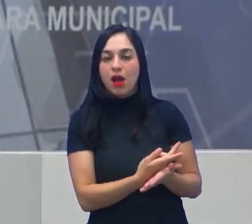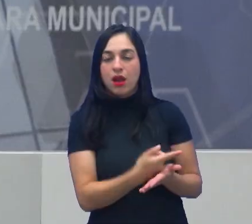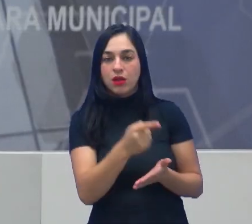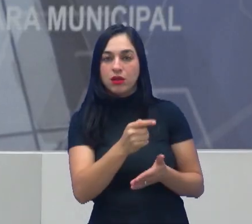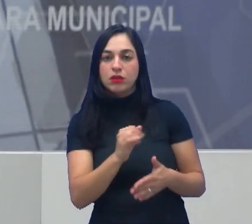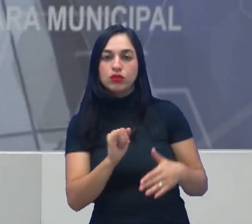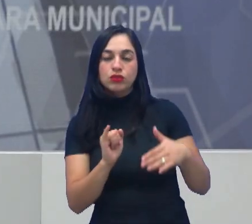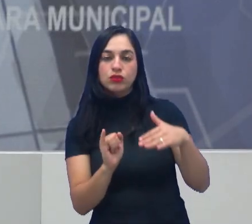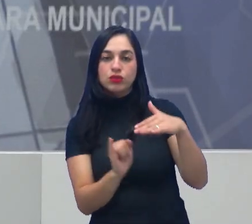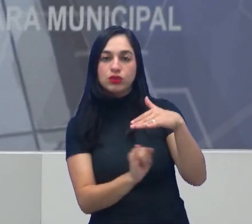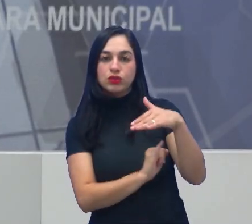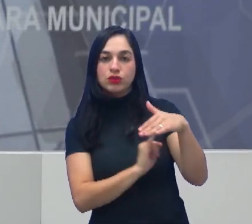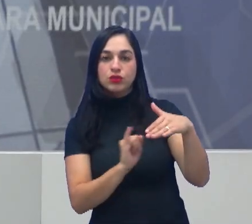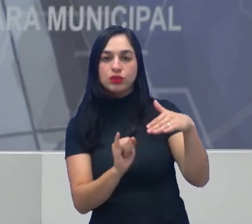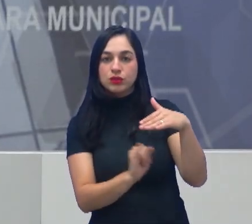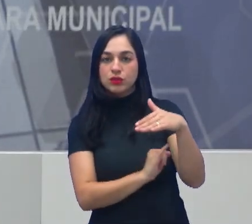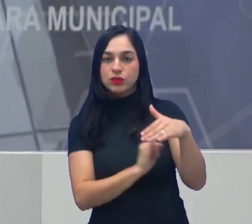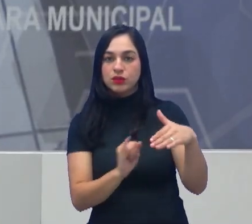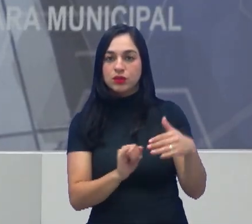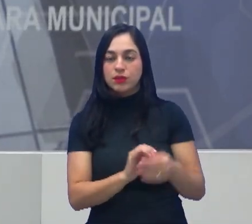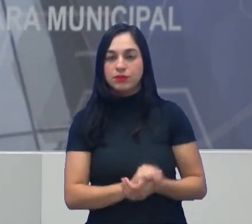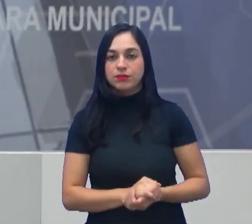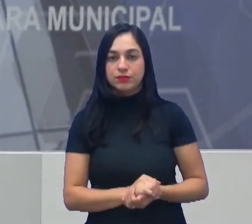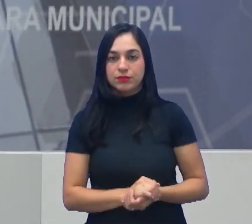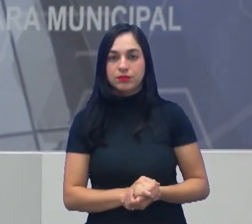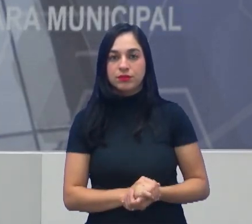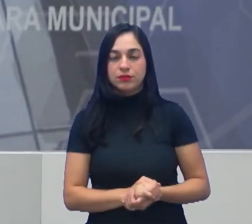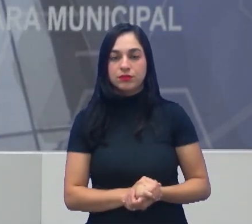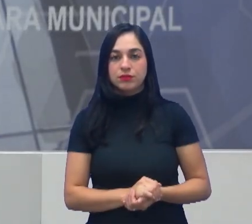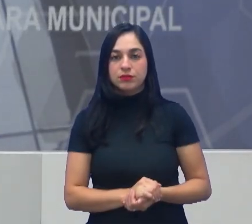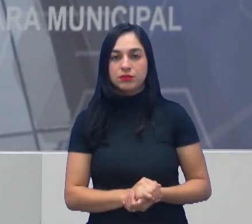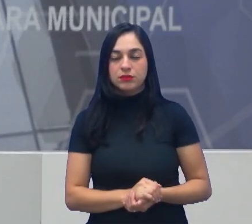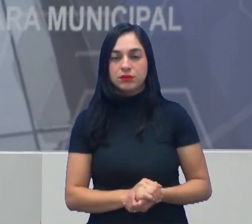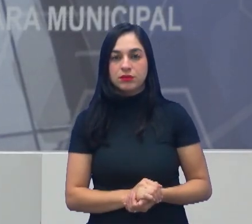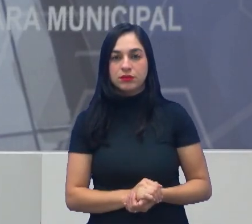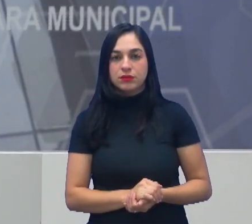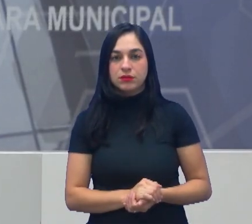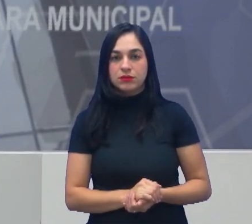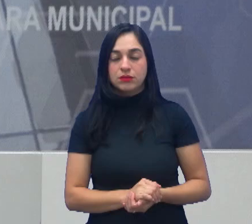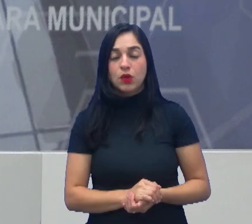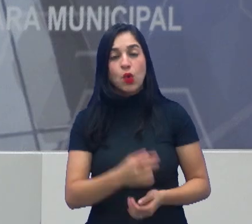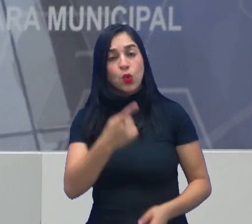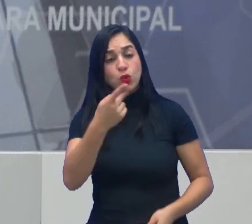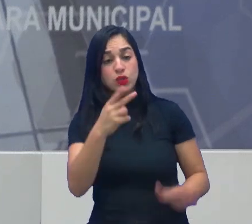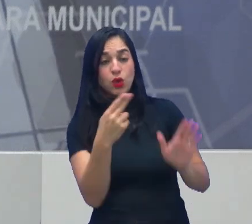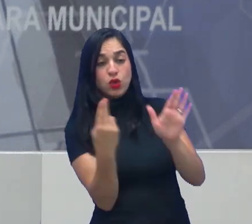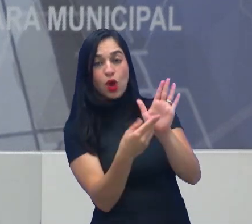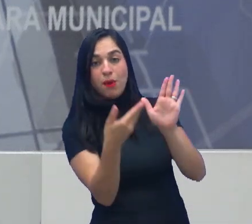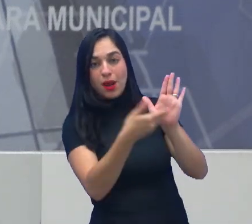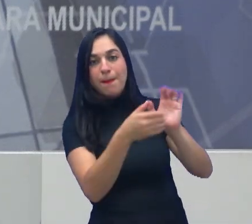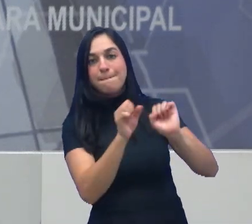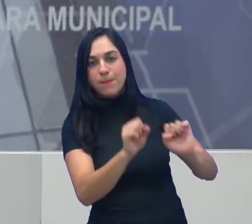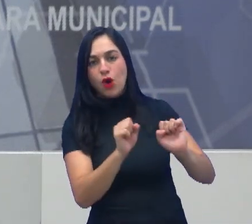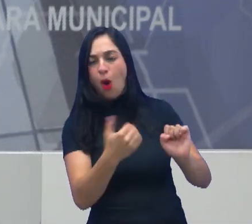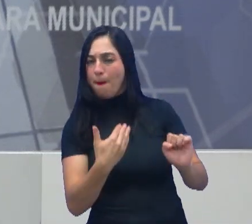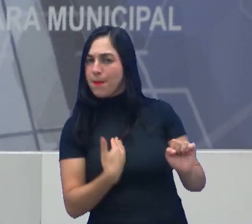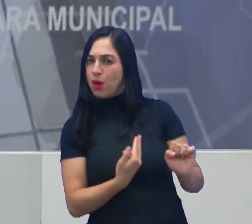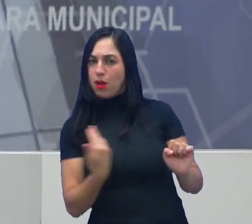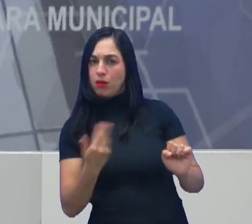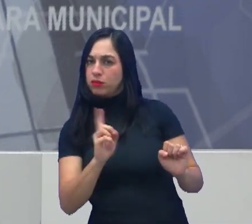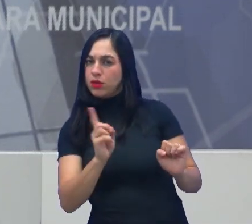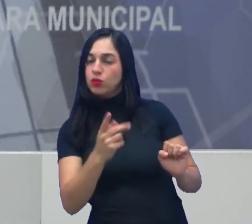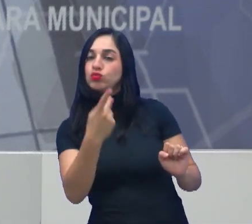institucional. A senhora coloque o seu nome. coloque o seu